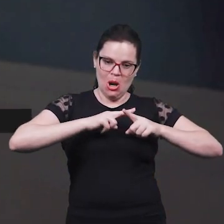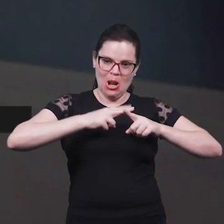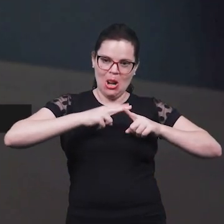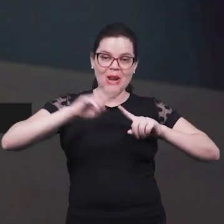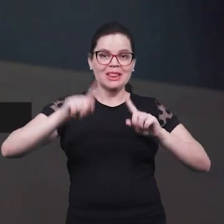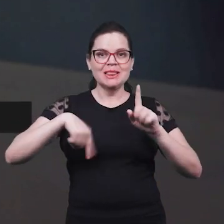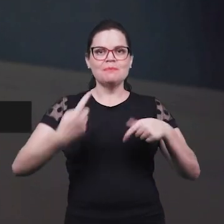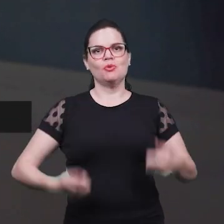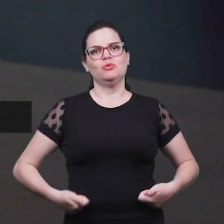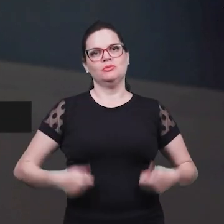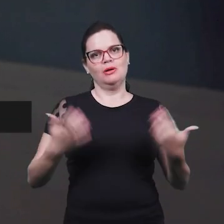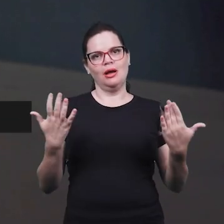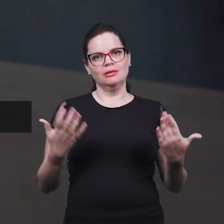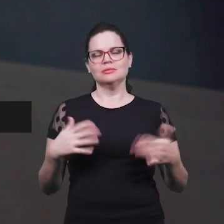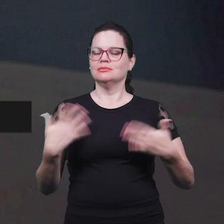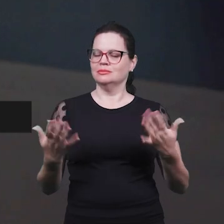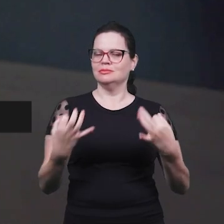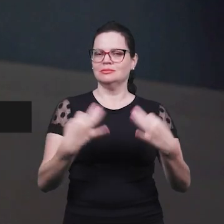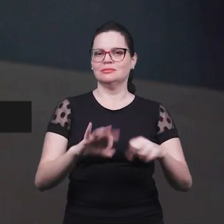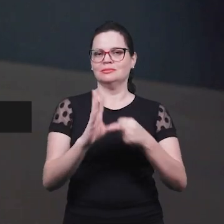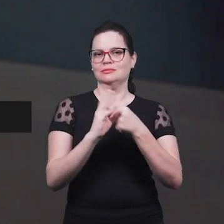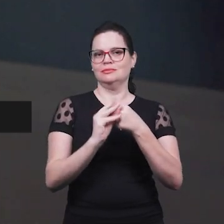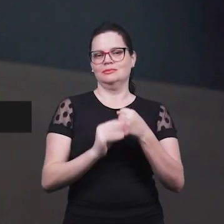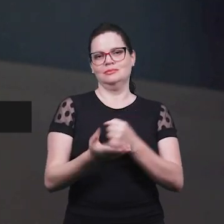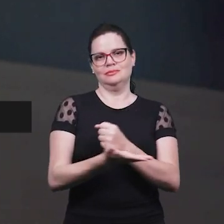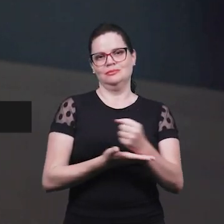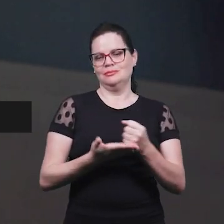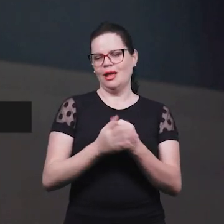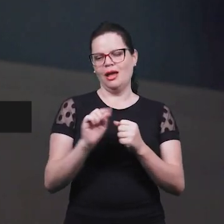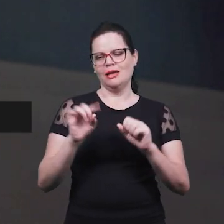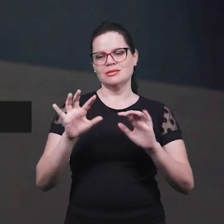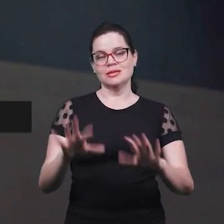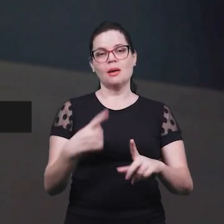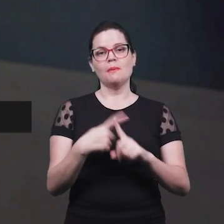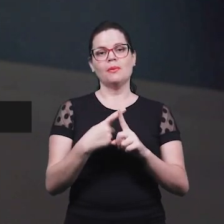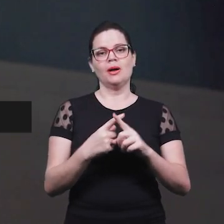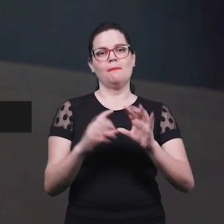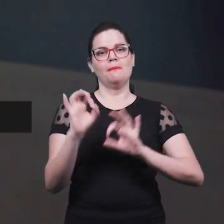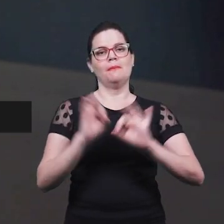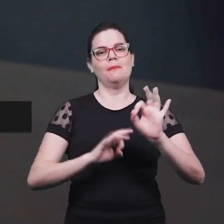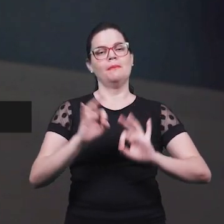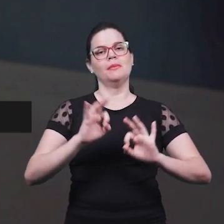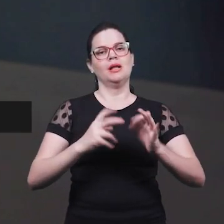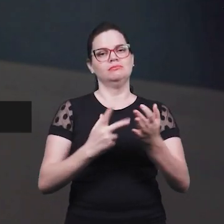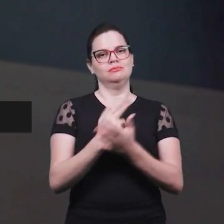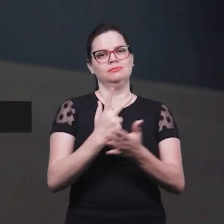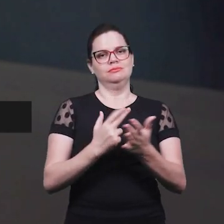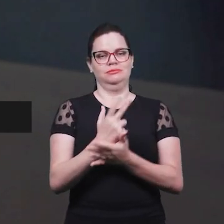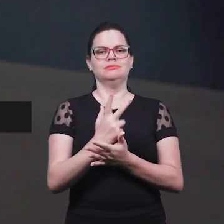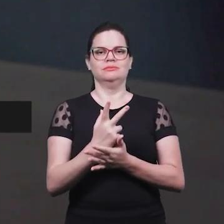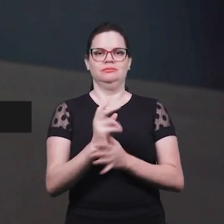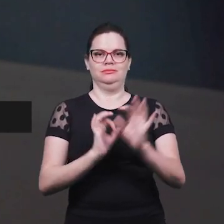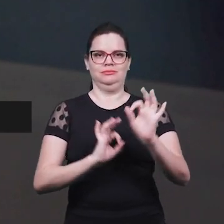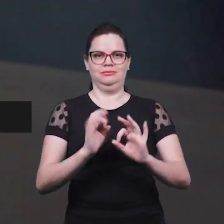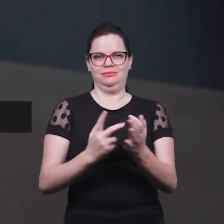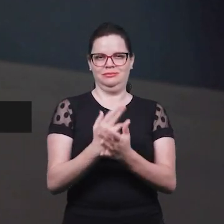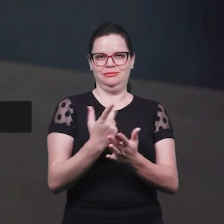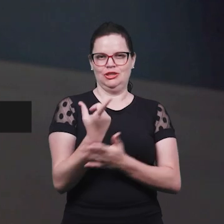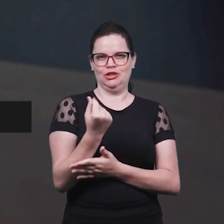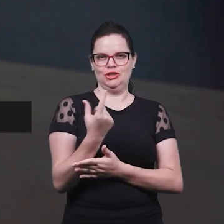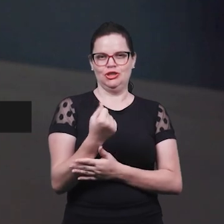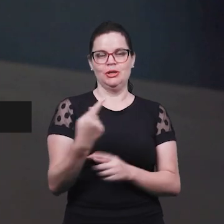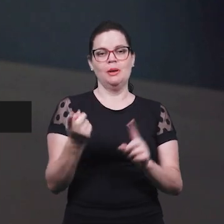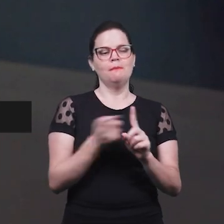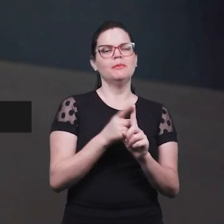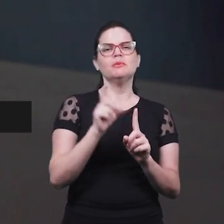conceito básico é esse mesmo, né? Na realidade, o planejamento financeiro, a educação financeira, para medida, ela parte desse ponto, né? Que